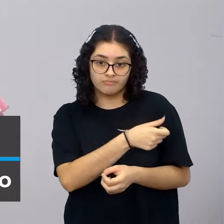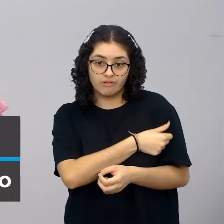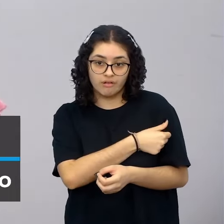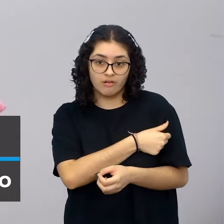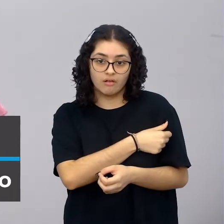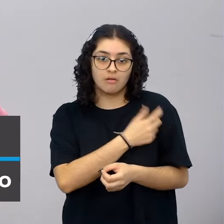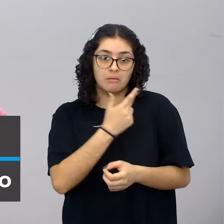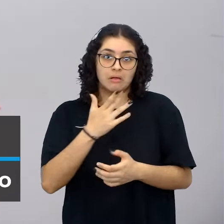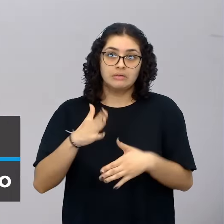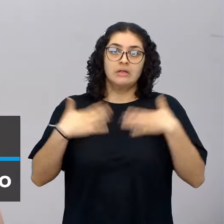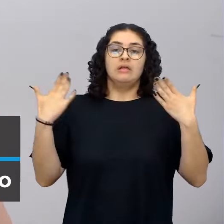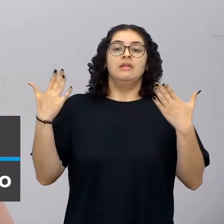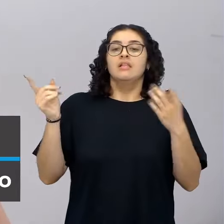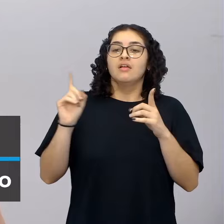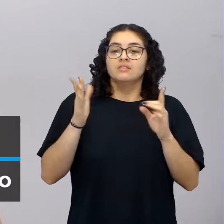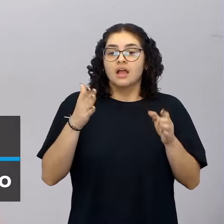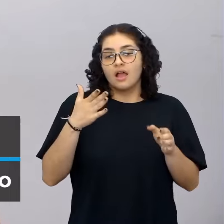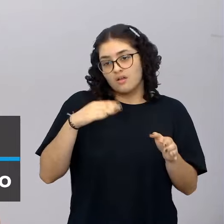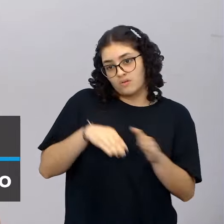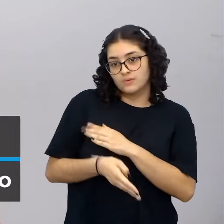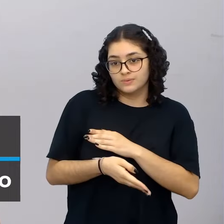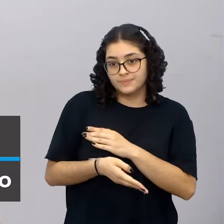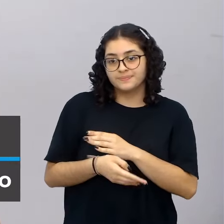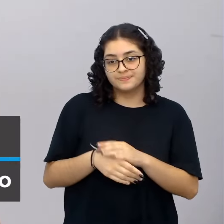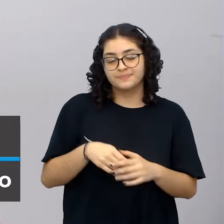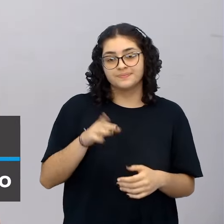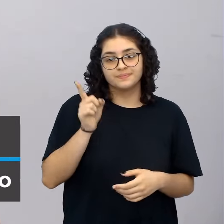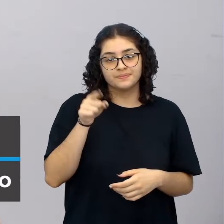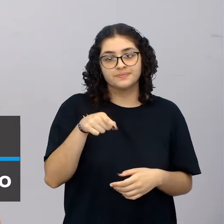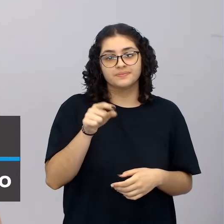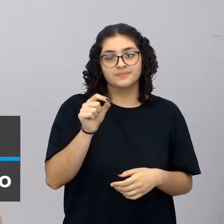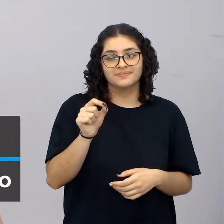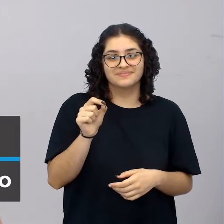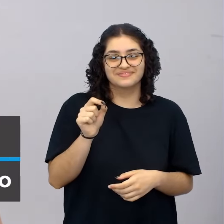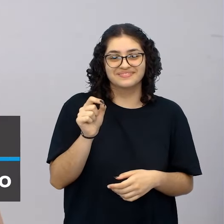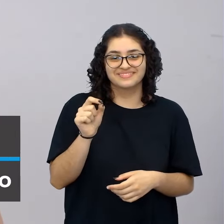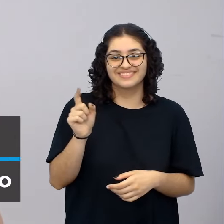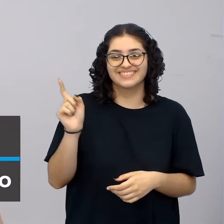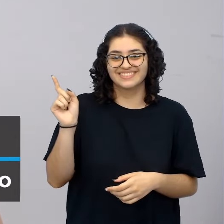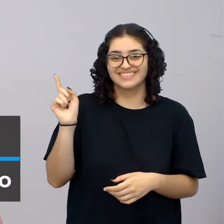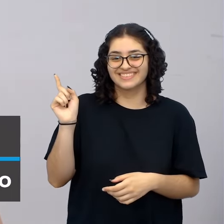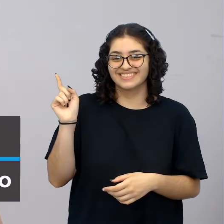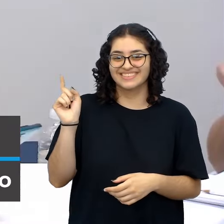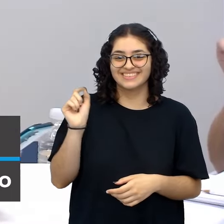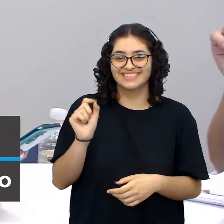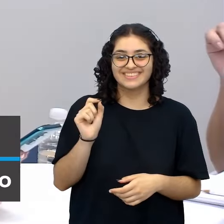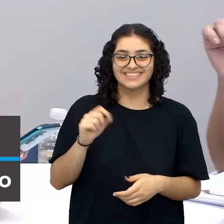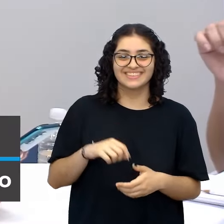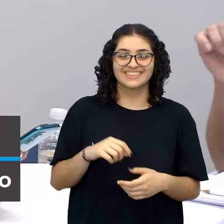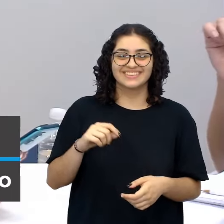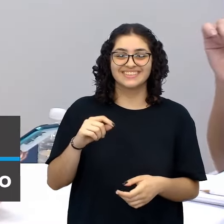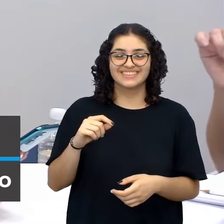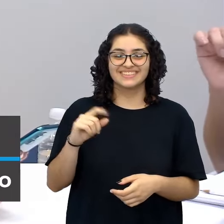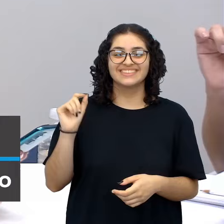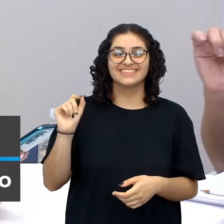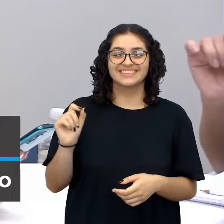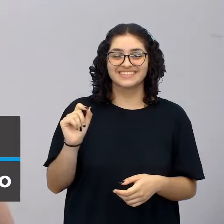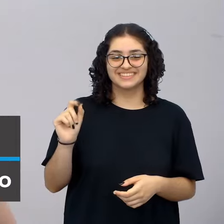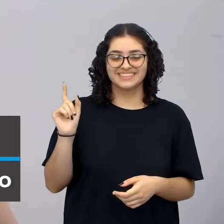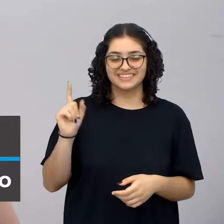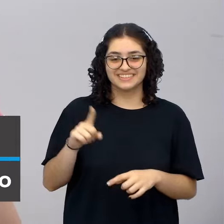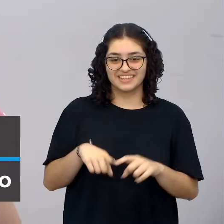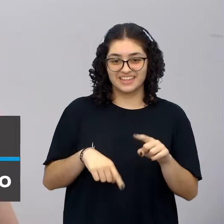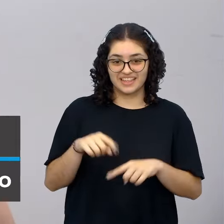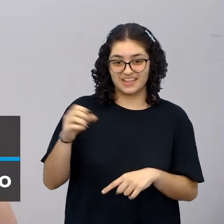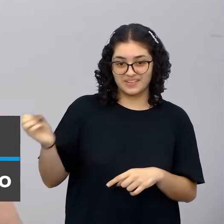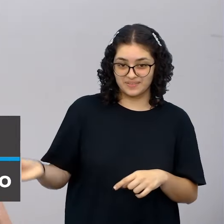tivesse esse impacto. Então, nós puxamos os mesmos 3 eixos, consideramos a mesma diretriz, né, porque nós temos a diretriz de tecnologia e